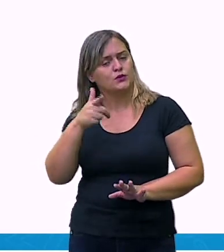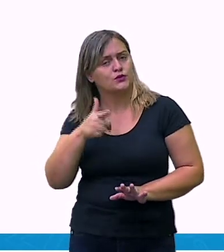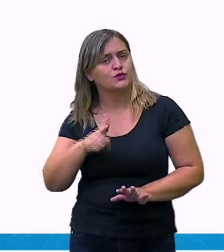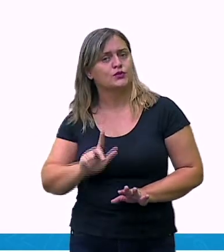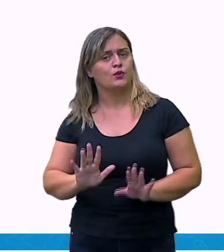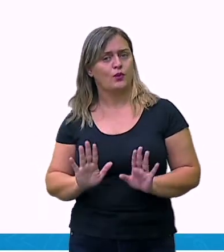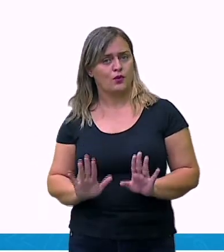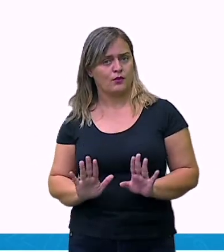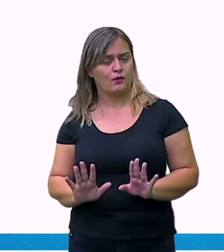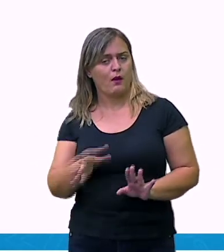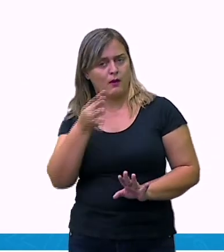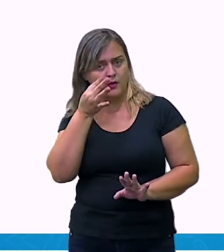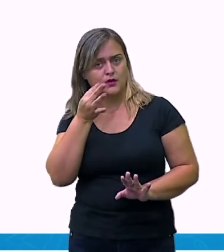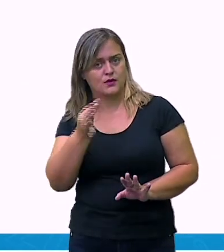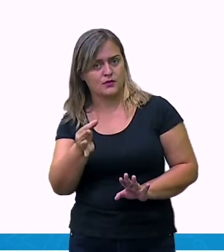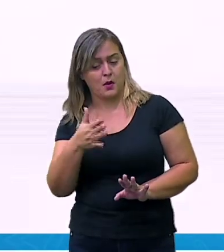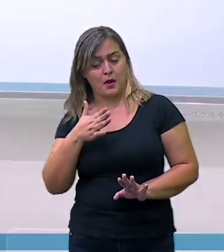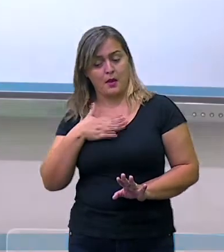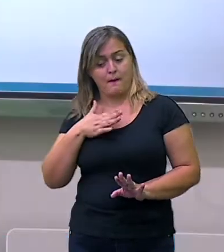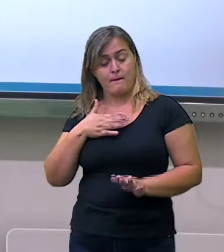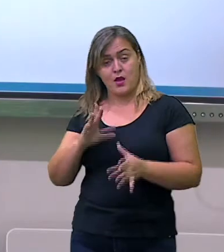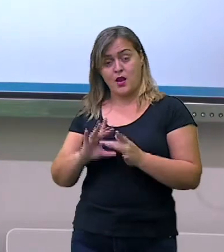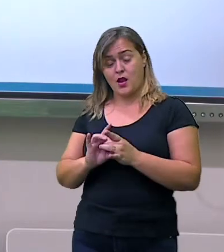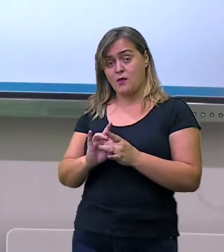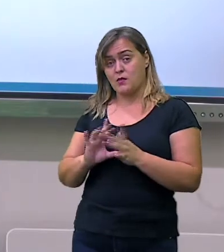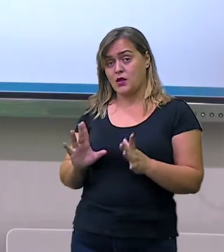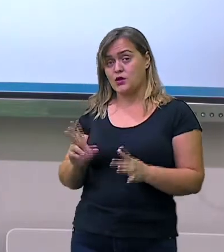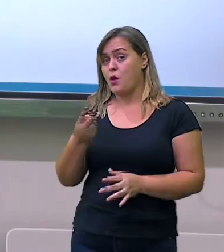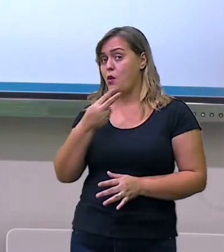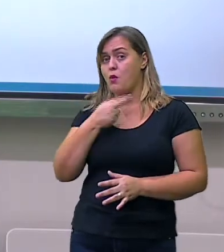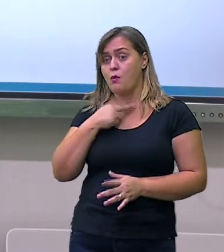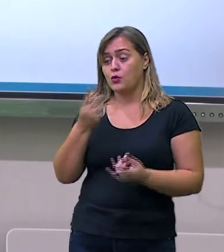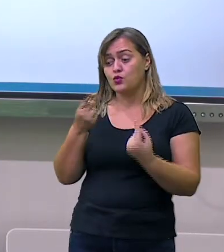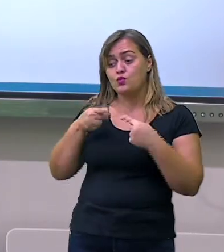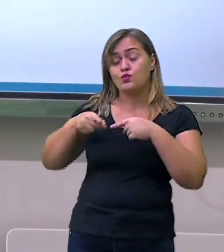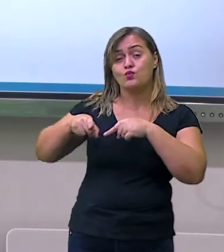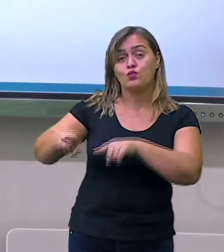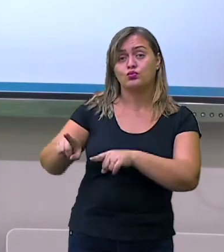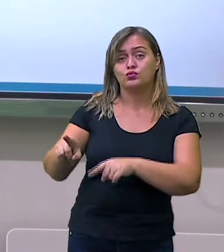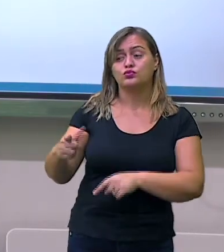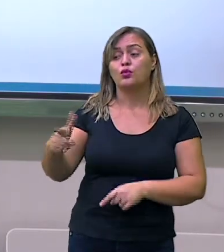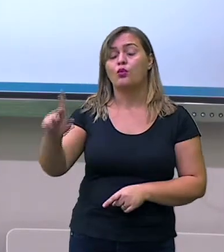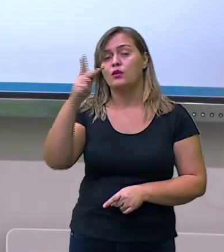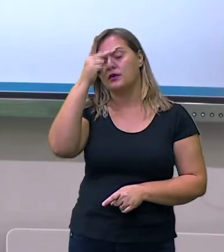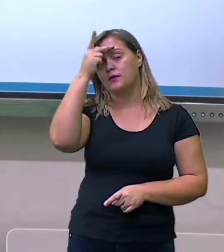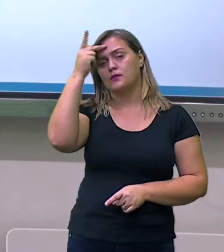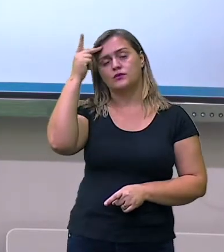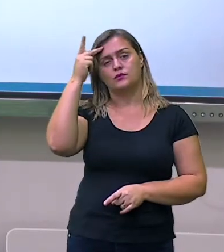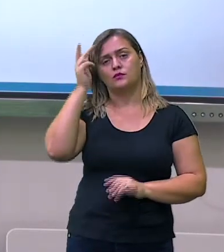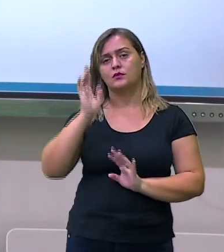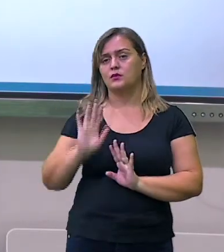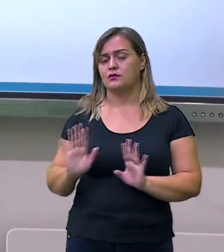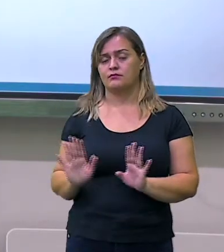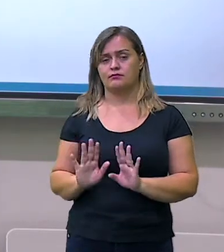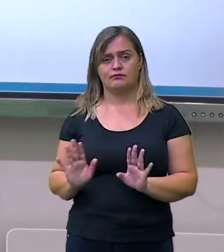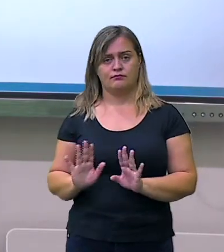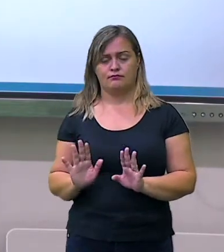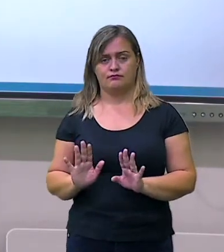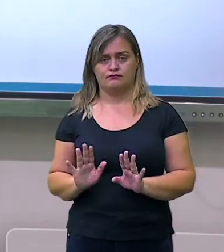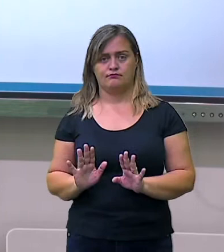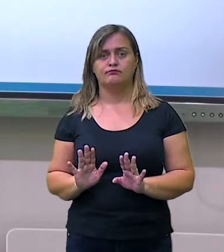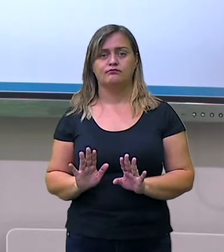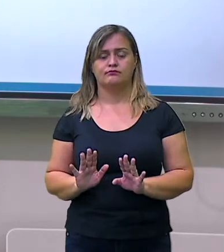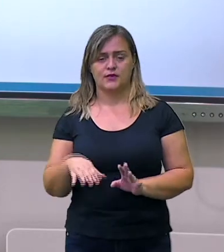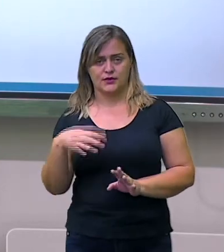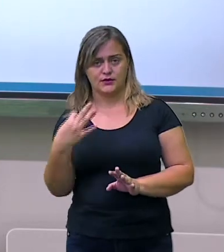parte aqui, que a minha liberdade, ela para a partir do momento em que eu estou ferindo o